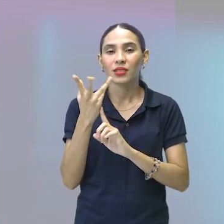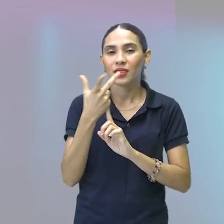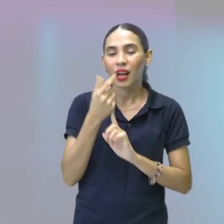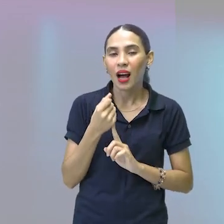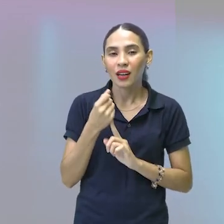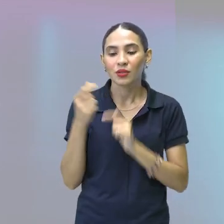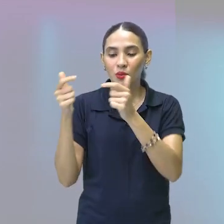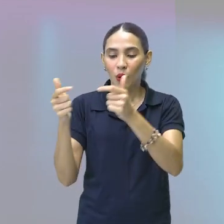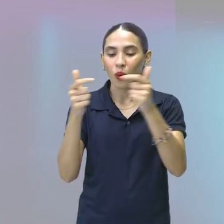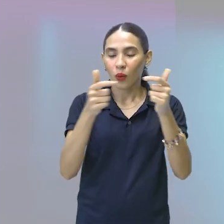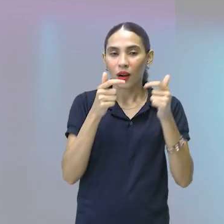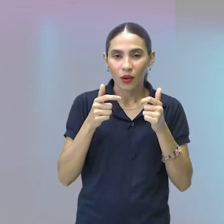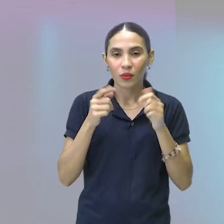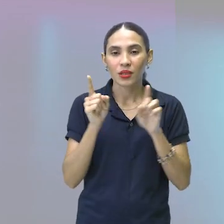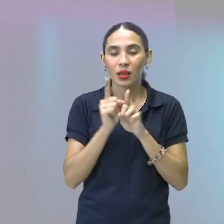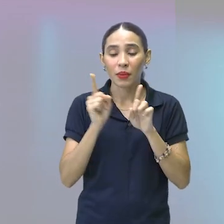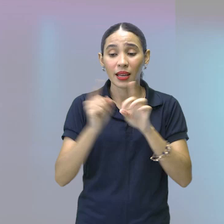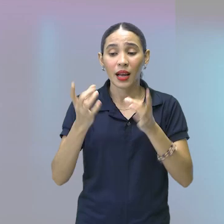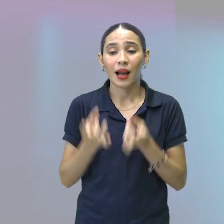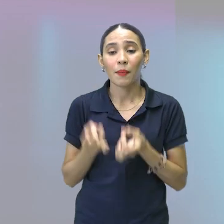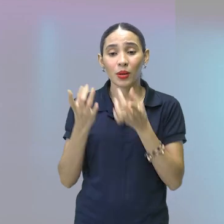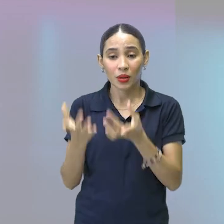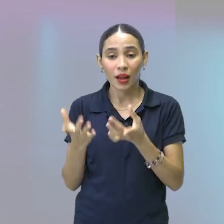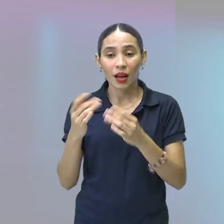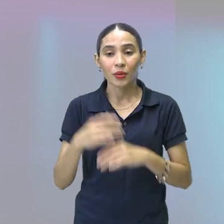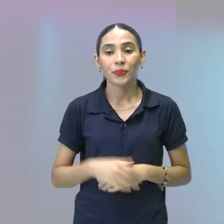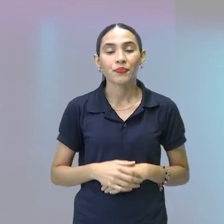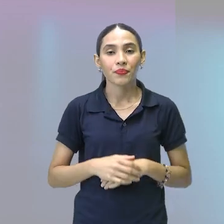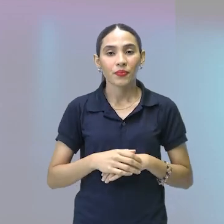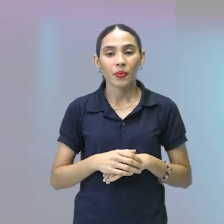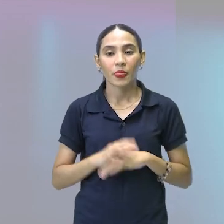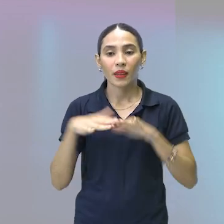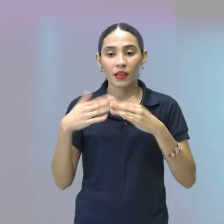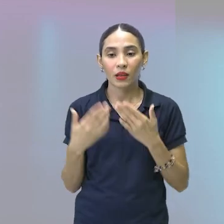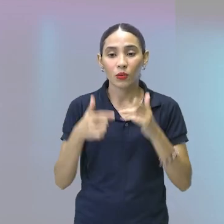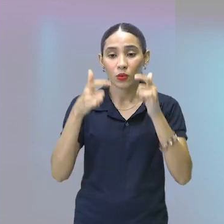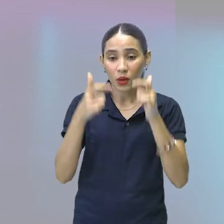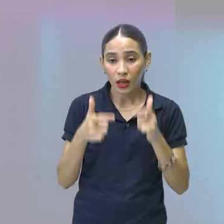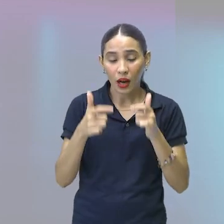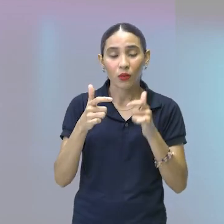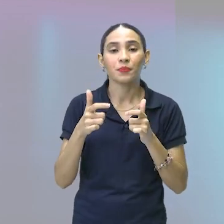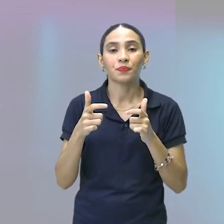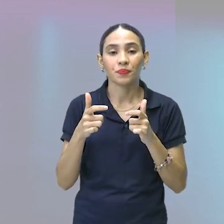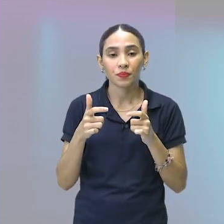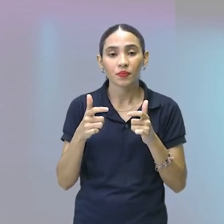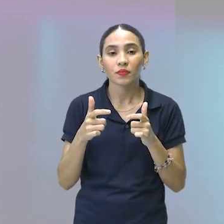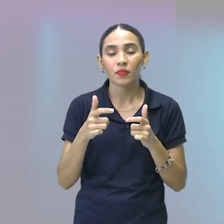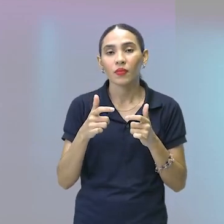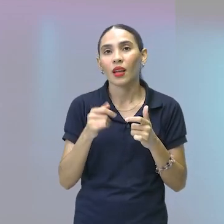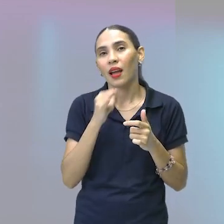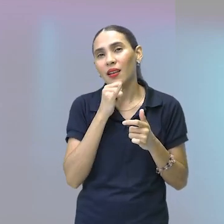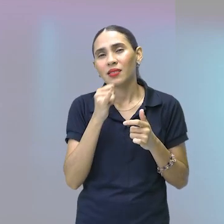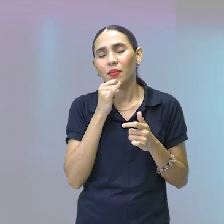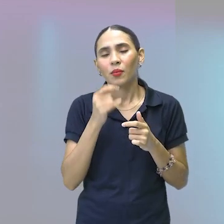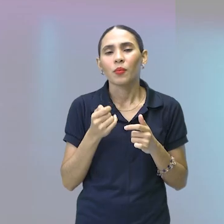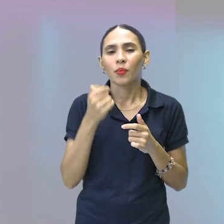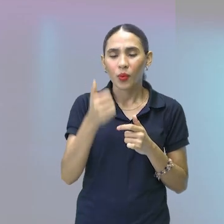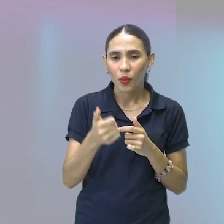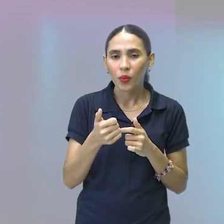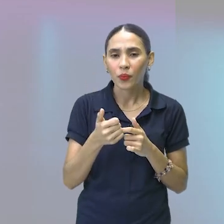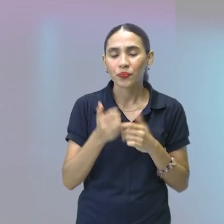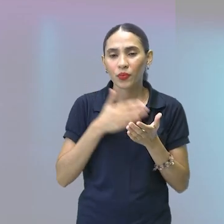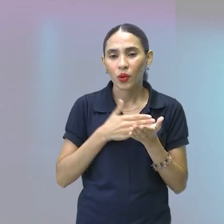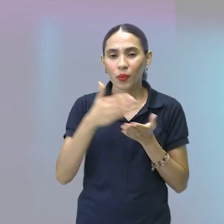arte ali nos galpões que estavam abandonados. Então, aquele local lá, que valia